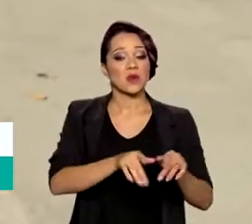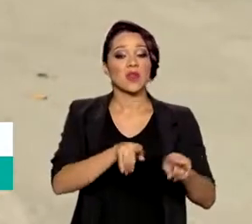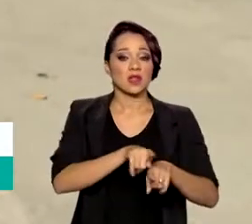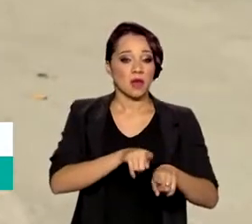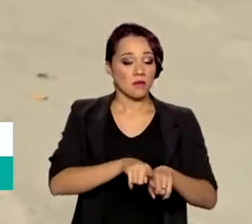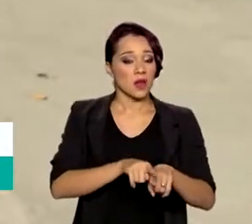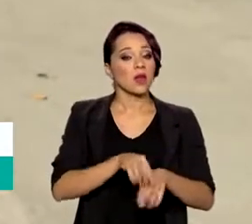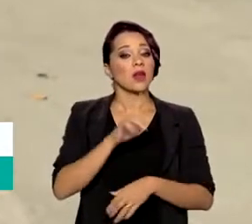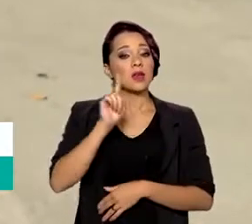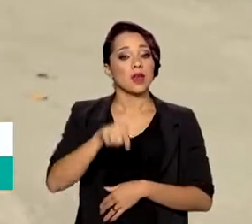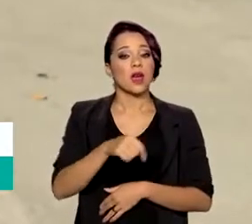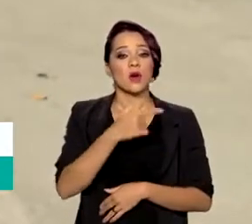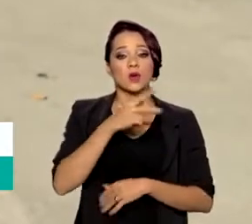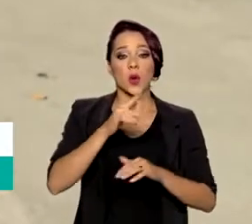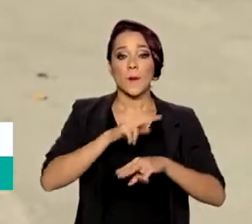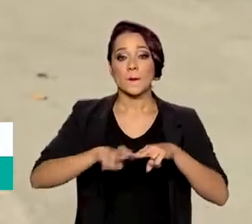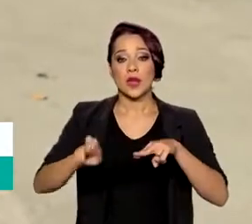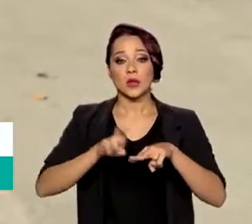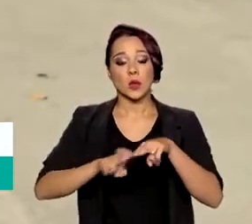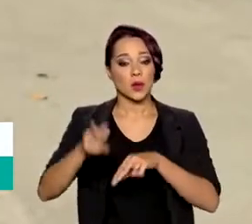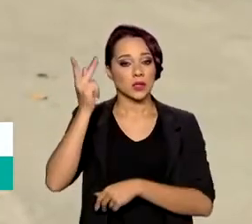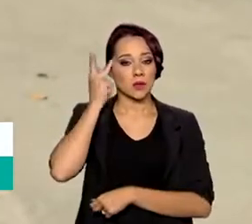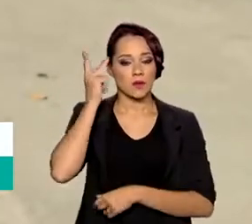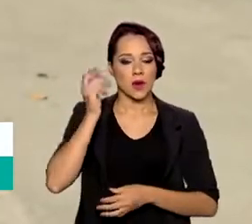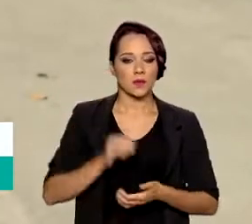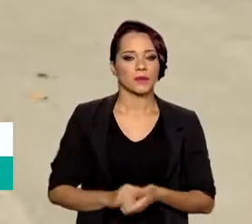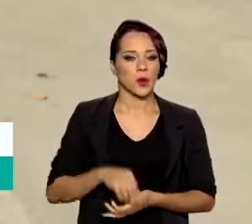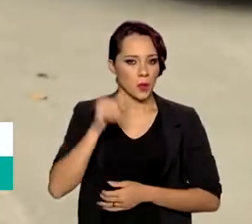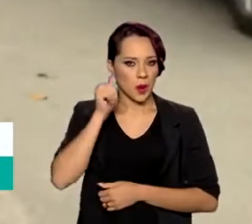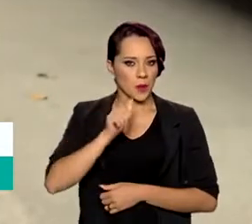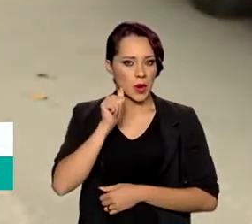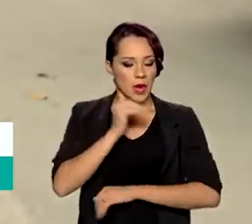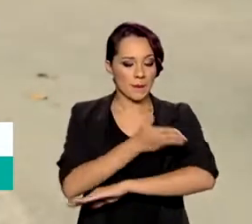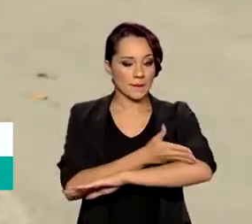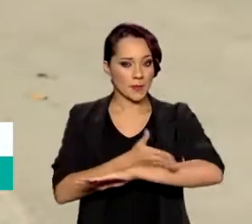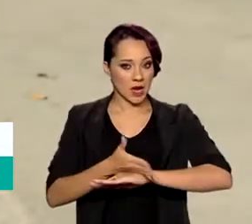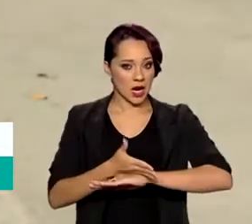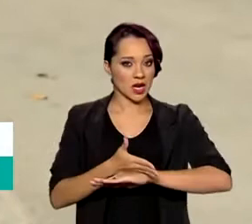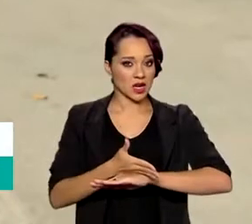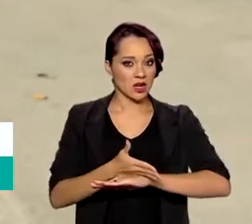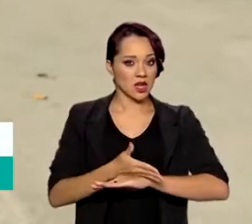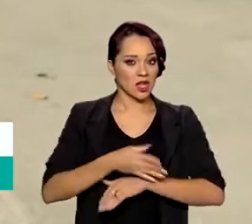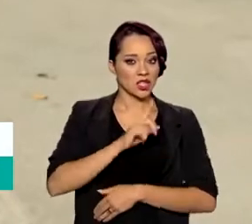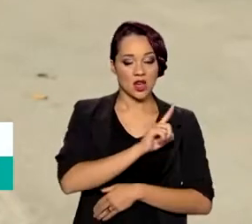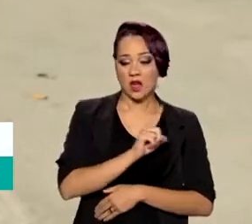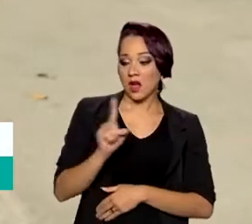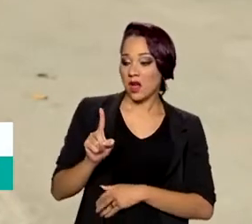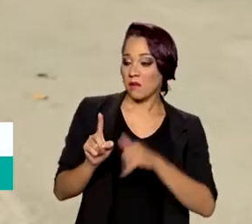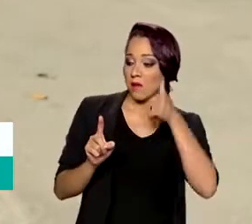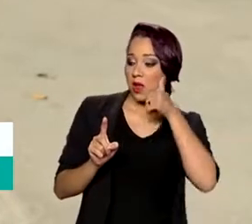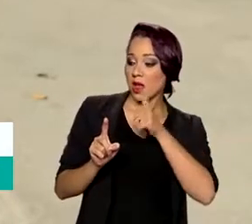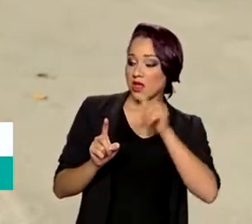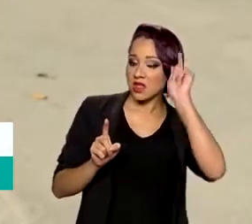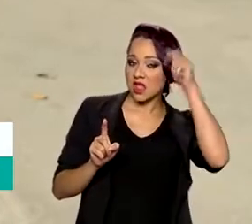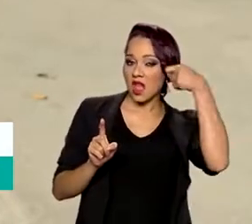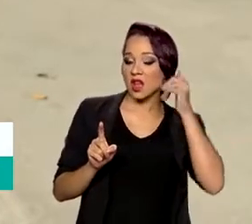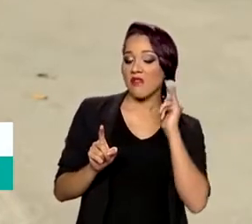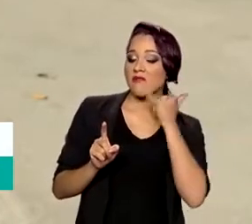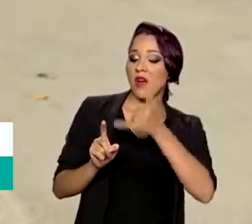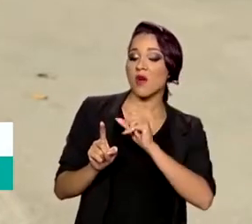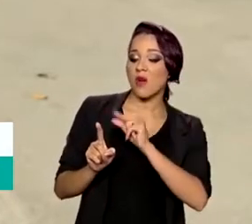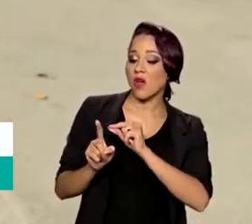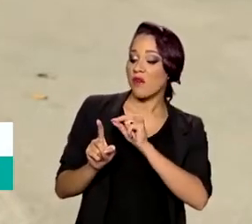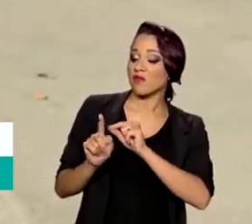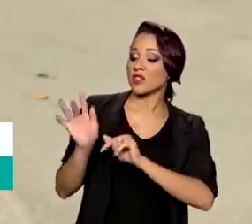destaque, que é o caso do metrô aqui em São Paulo. Uma passageira branca teria se dirigido a uma passageira negra, dizendo para ela